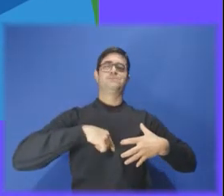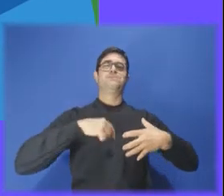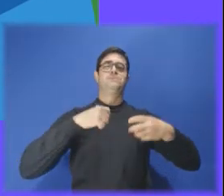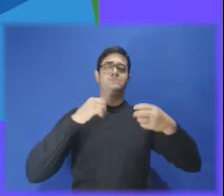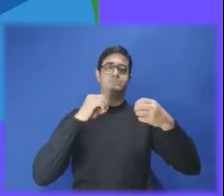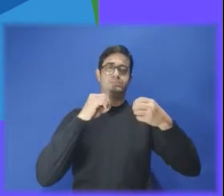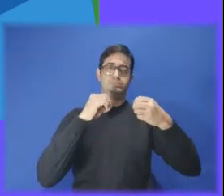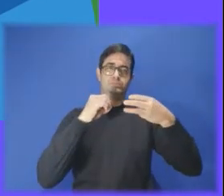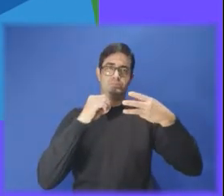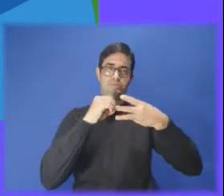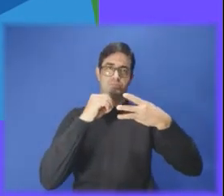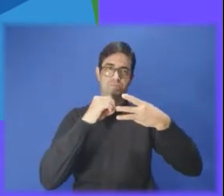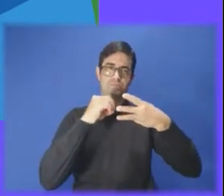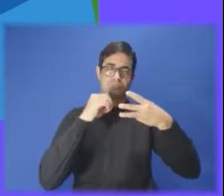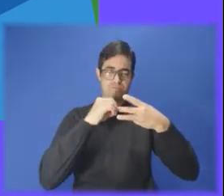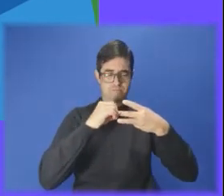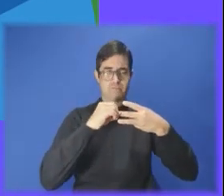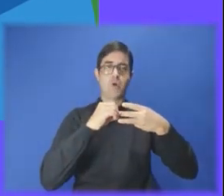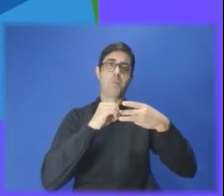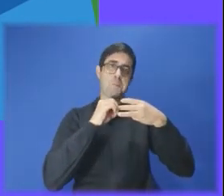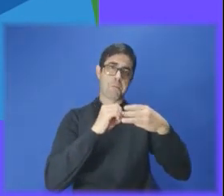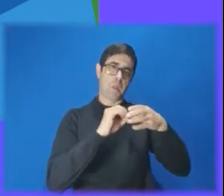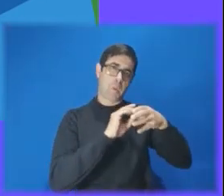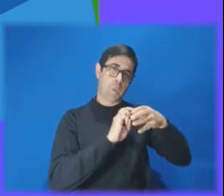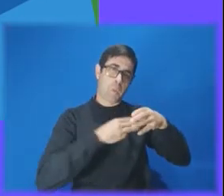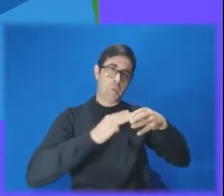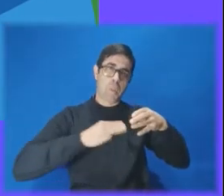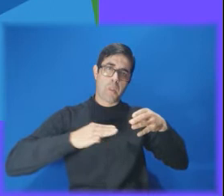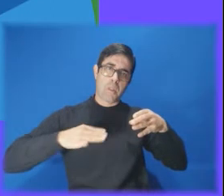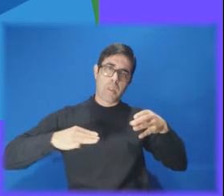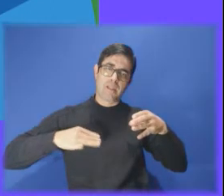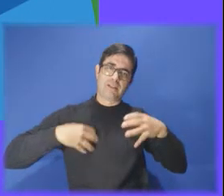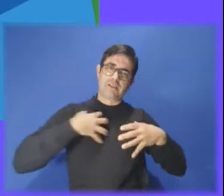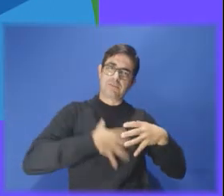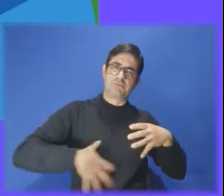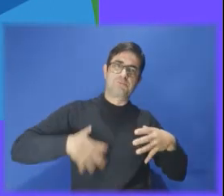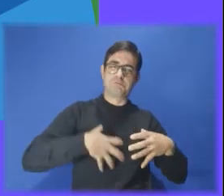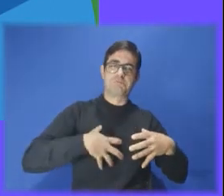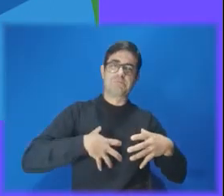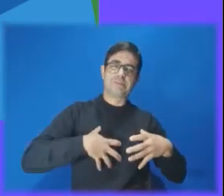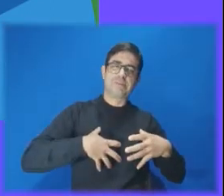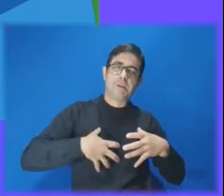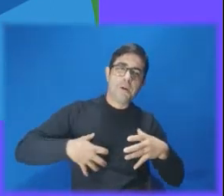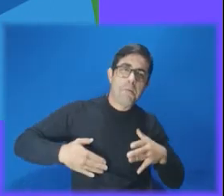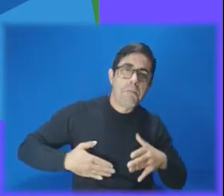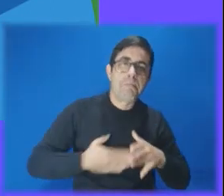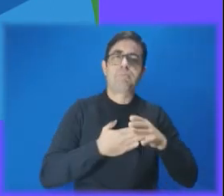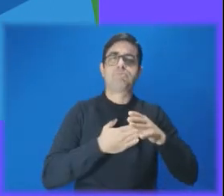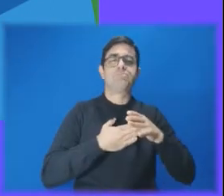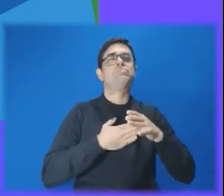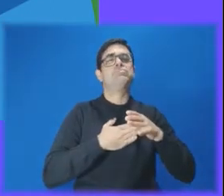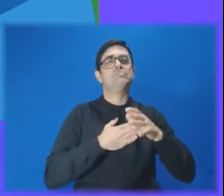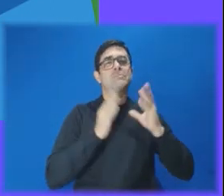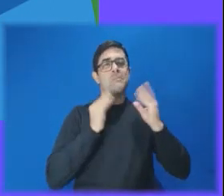células se depositando nas mitocôndrias. E a gente sabe que a respiração celular acontece na mitocôndria. Então, se a mitocôndria é bloqueada